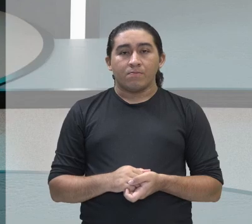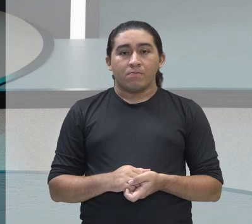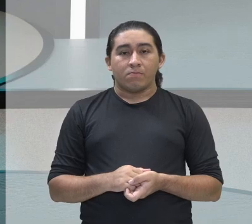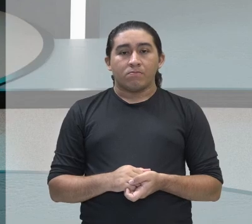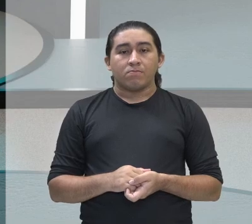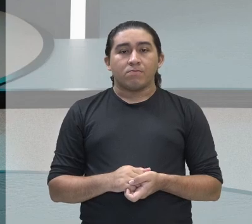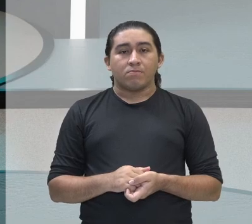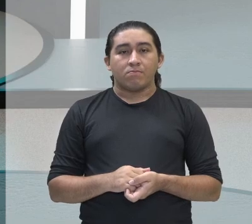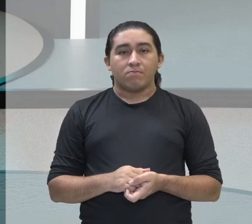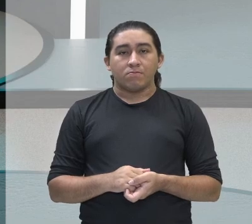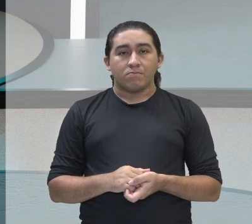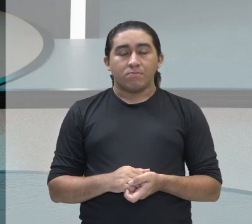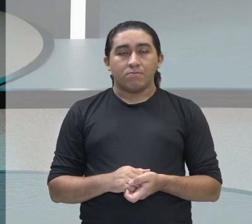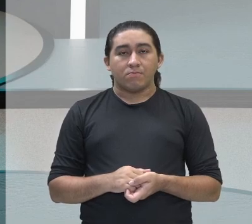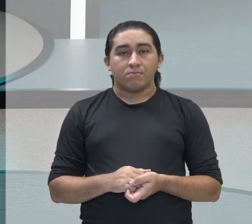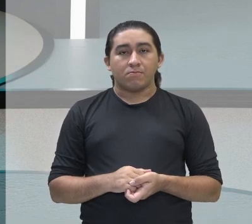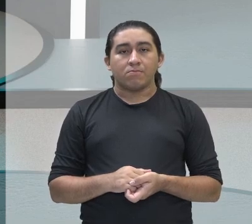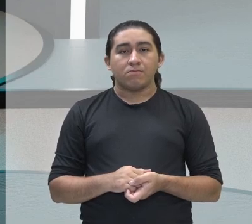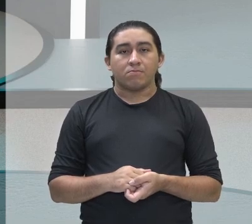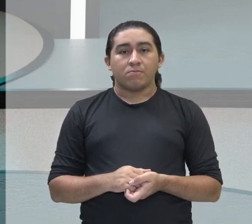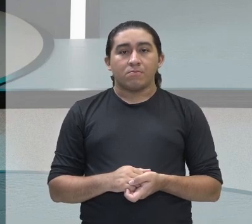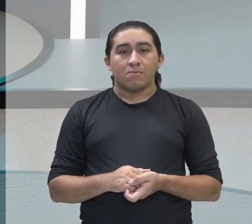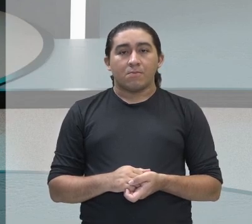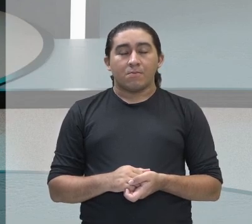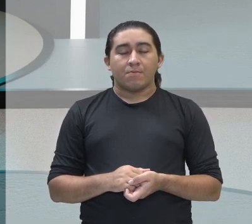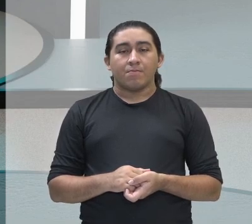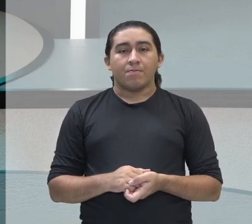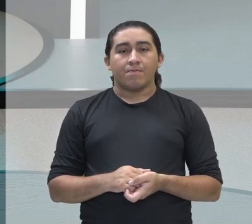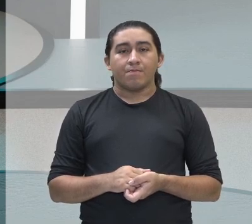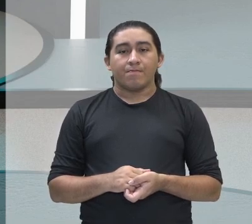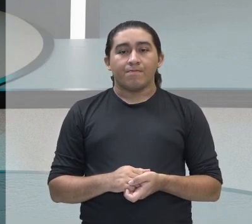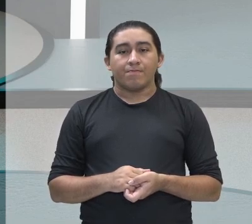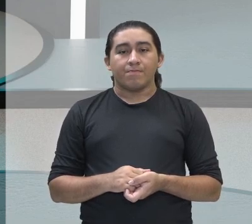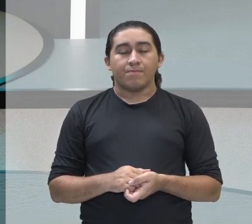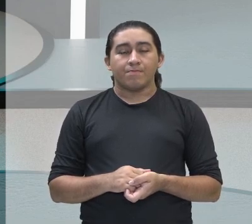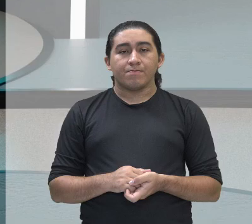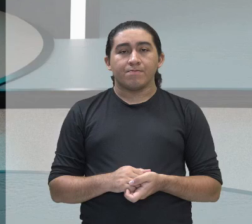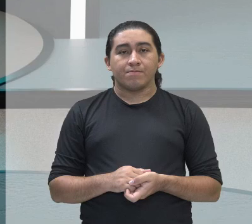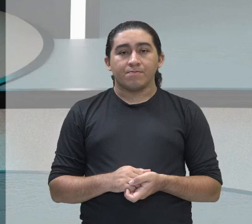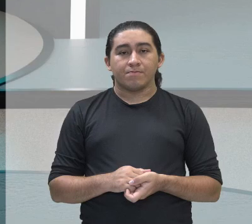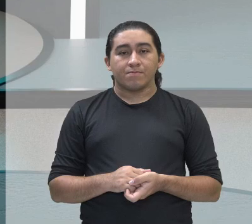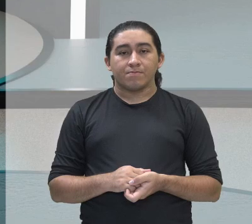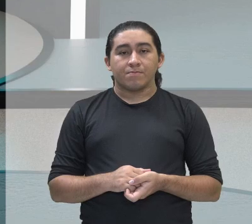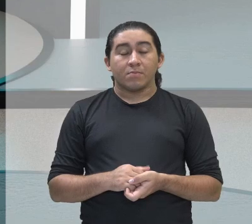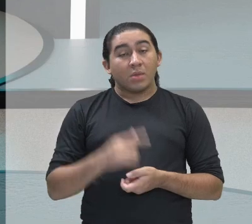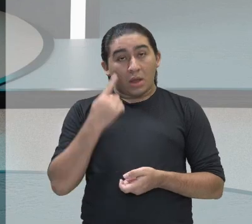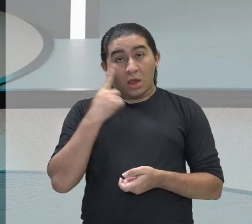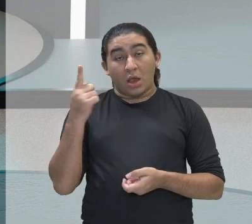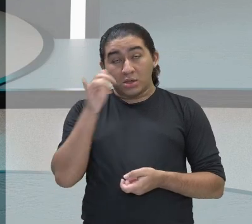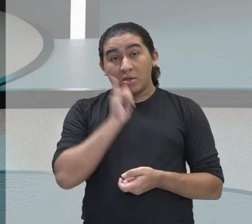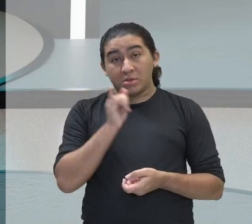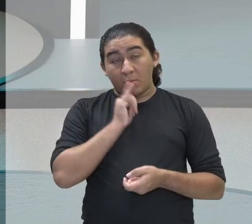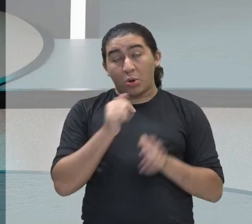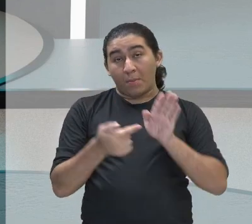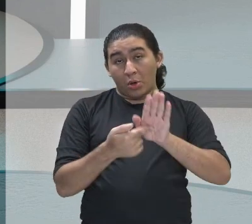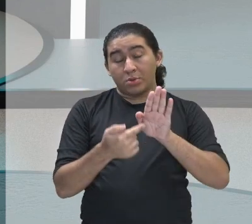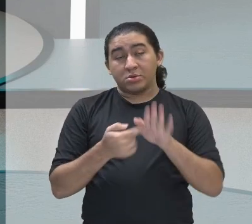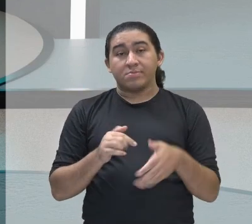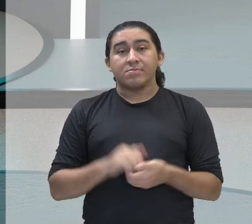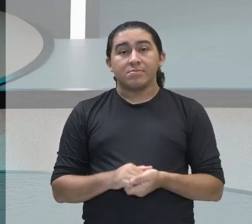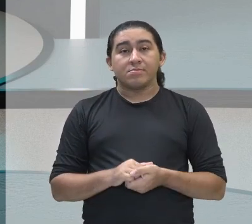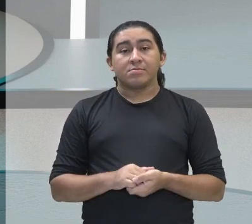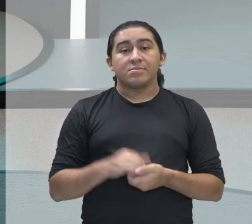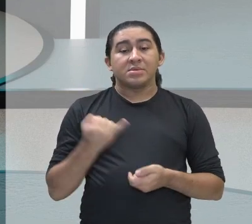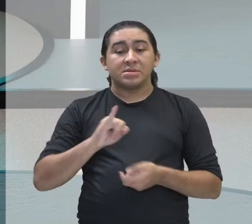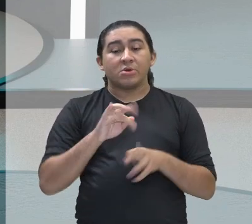qualidade atribuída a esse substantivo aqui, tá certo? É esse exemplo aqui clássico. Se não fosse esse exemplo